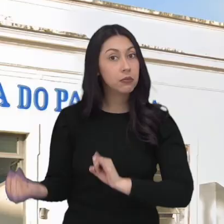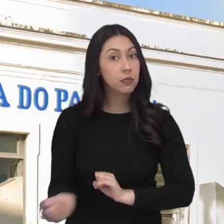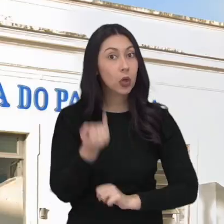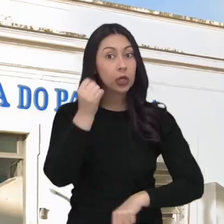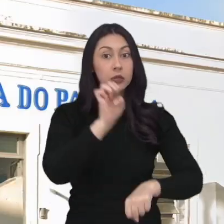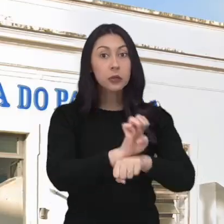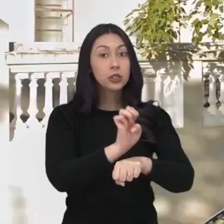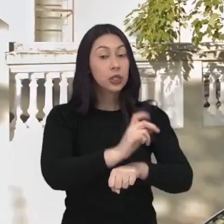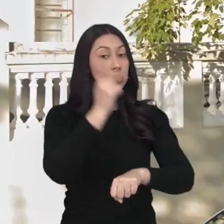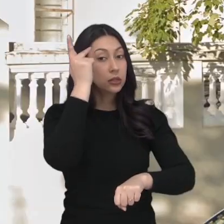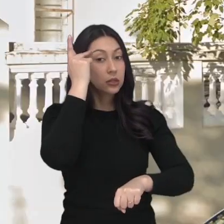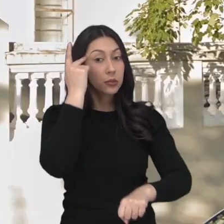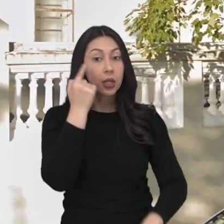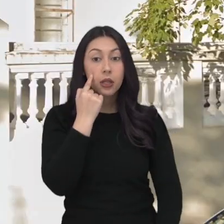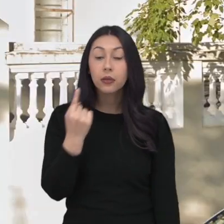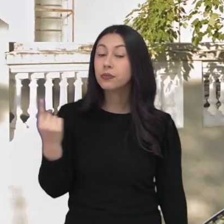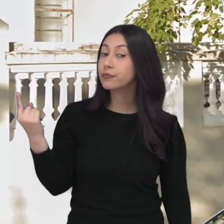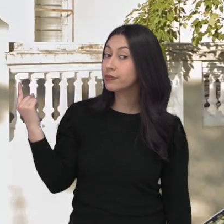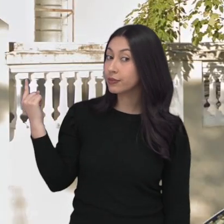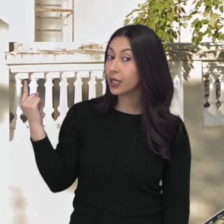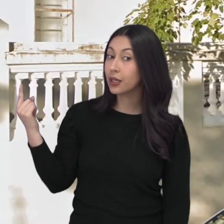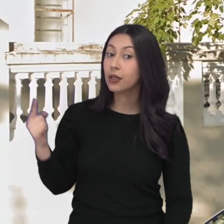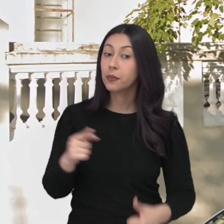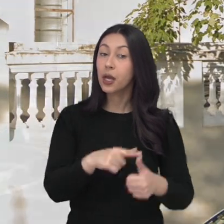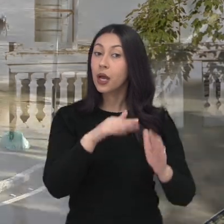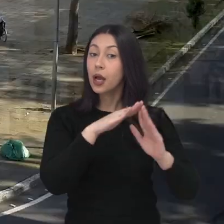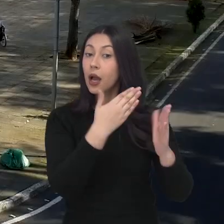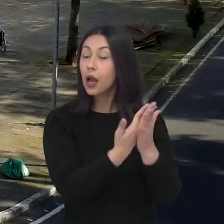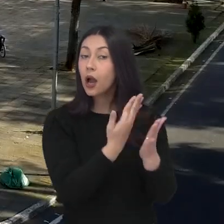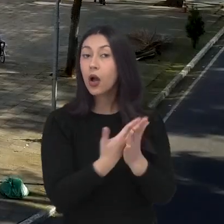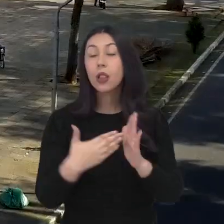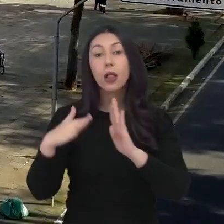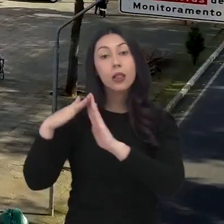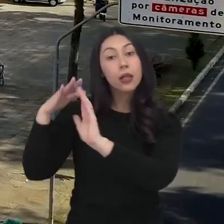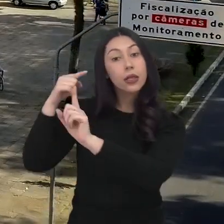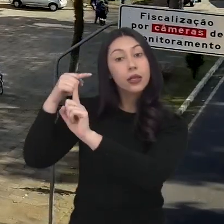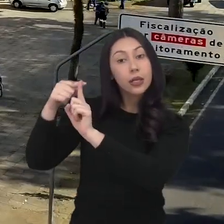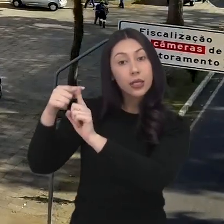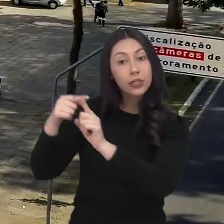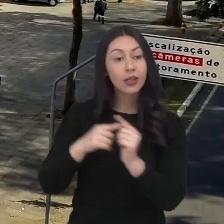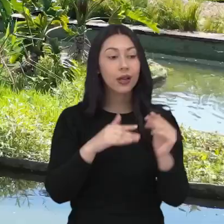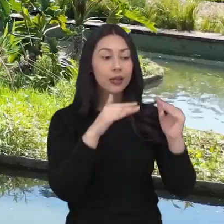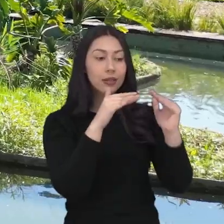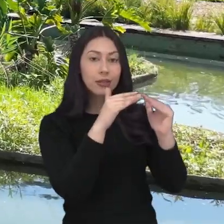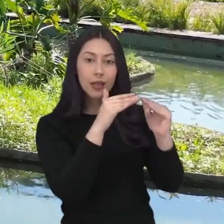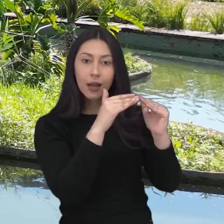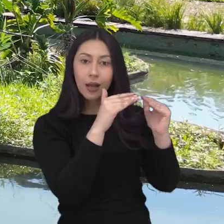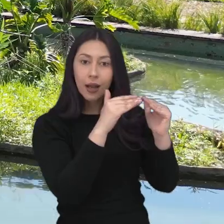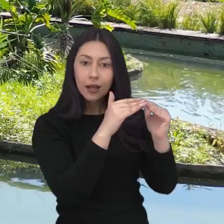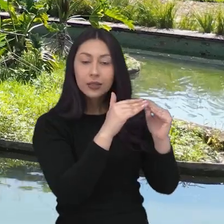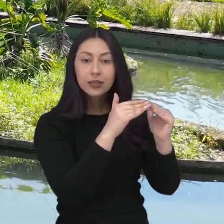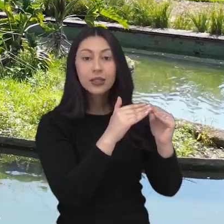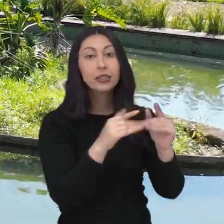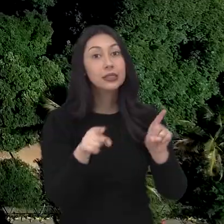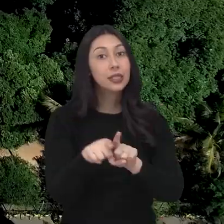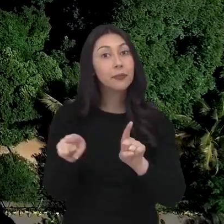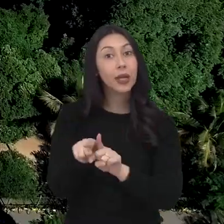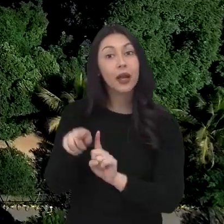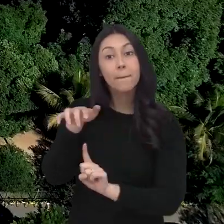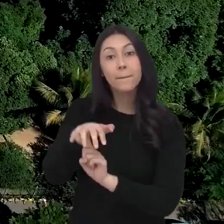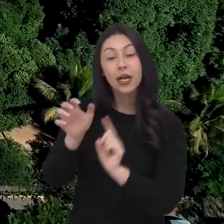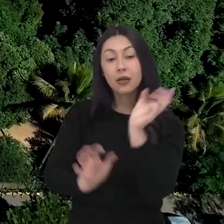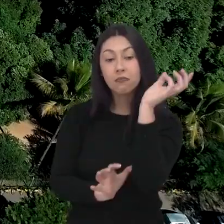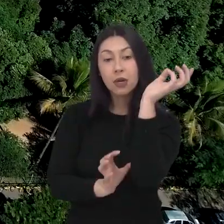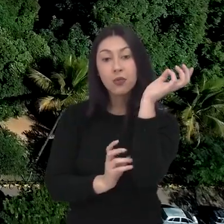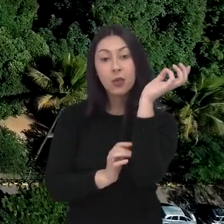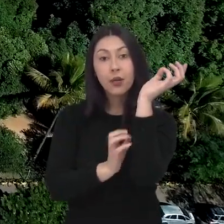memória de São Paulo. A Escola Estadual Santana do Paraíba, a Igreja São Benedito, a Residência Olivo Gomes e o